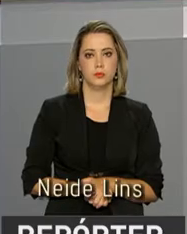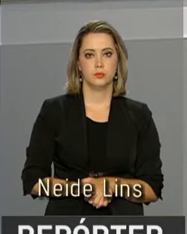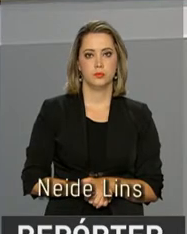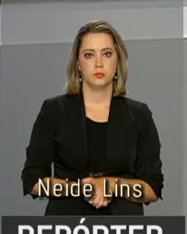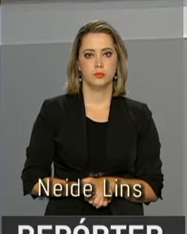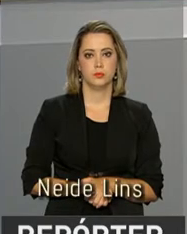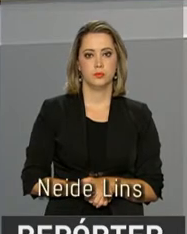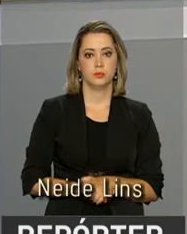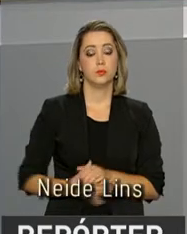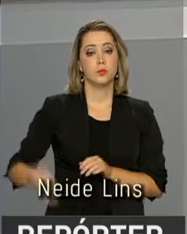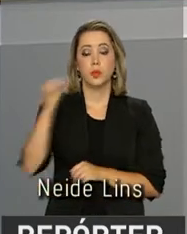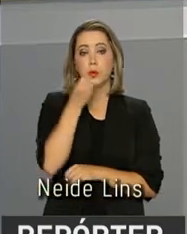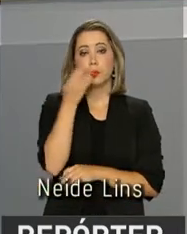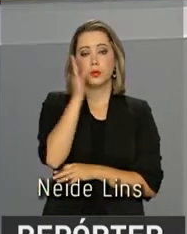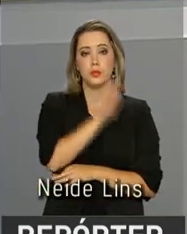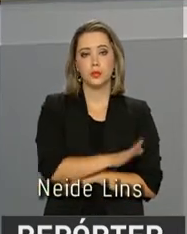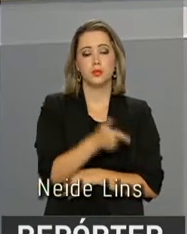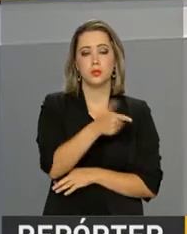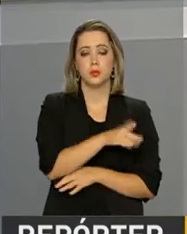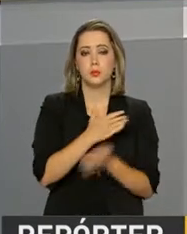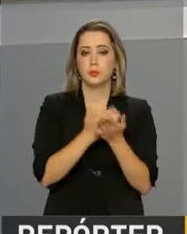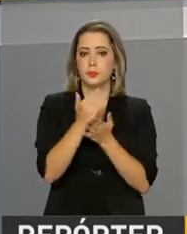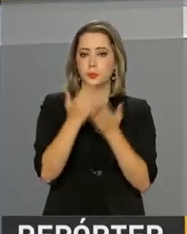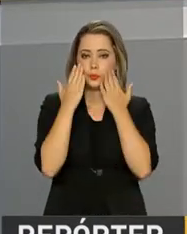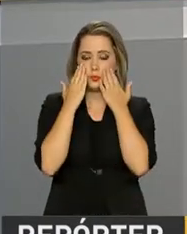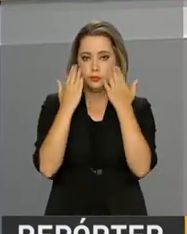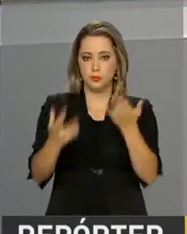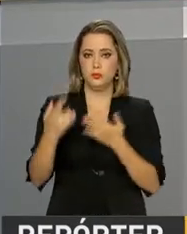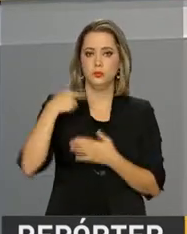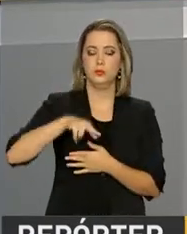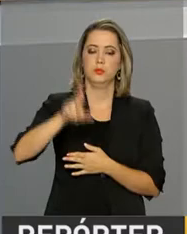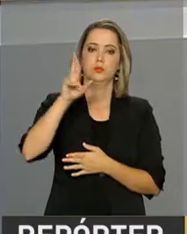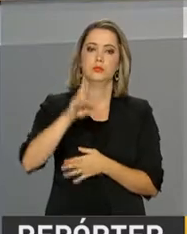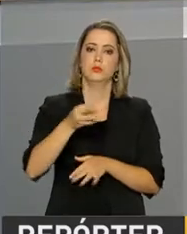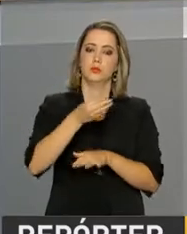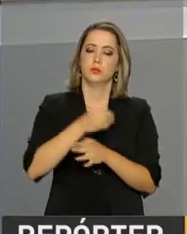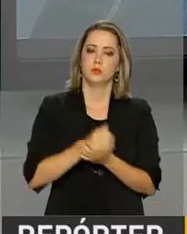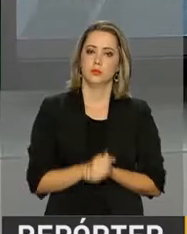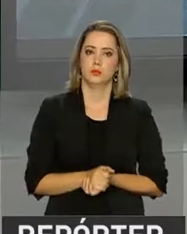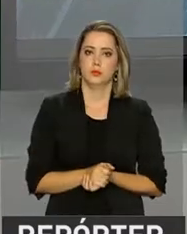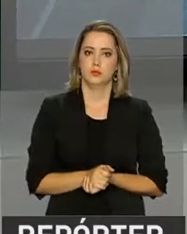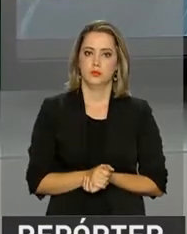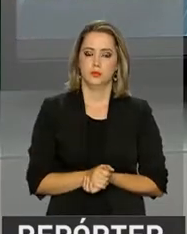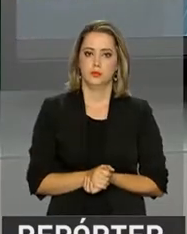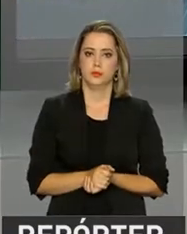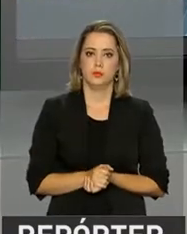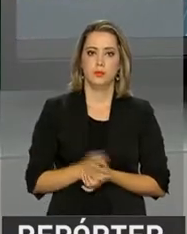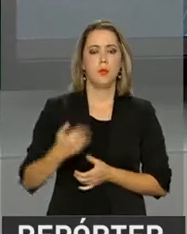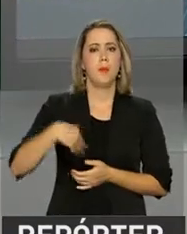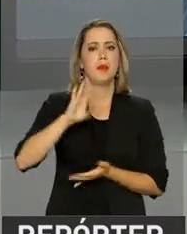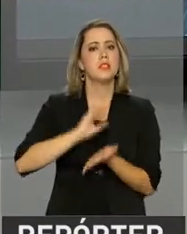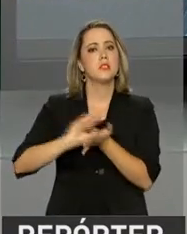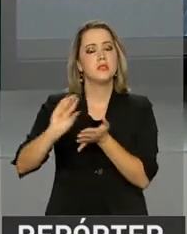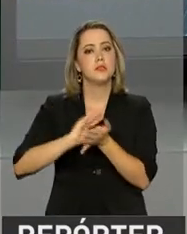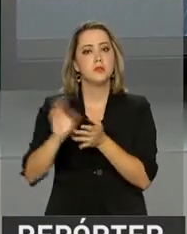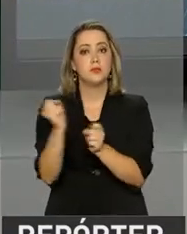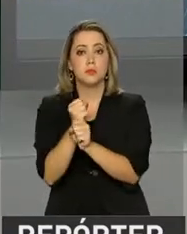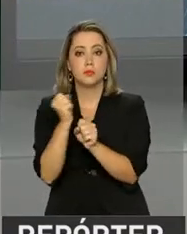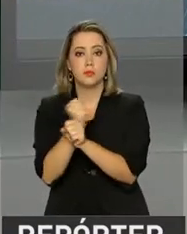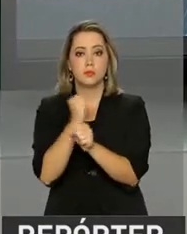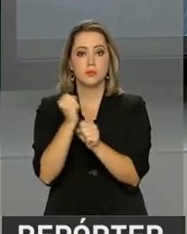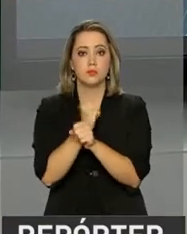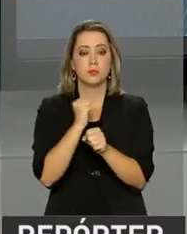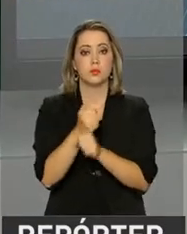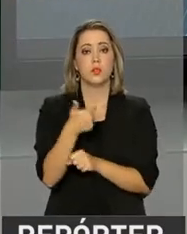olá boa tarde começa agora mais uma edição do repórter e nbr mais investimentos em infraestrutura